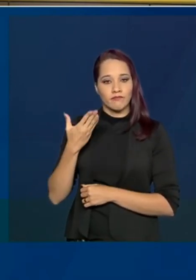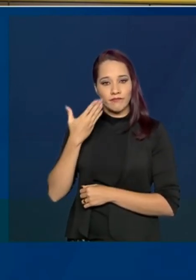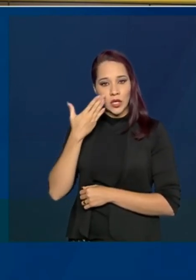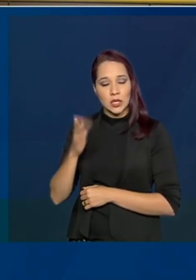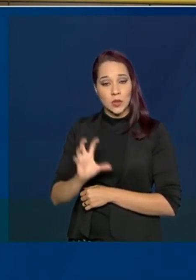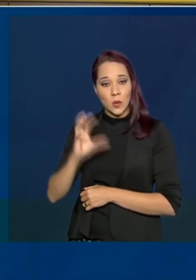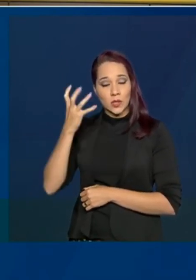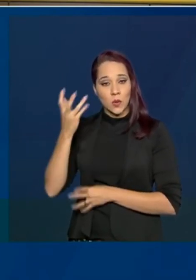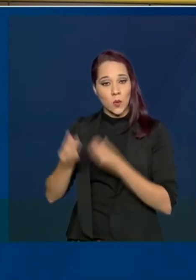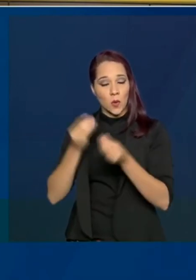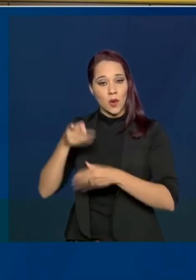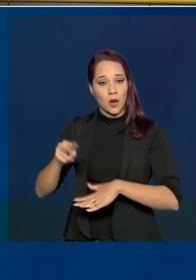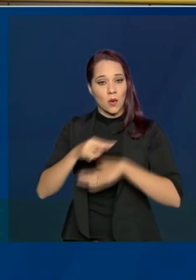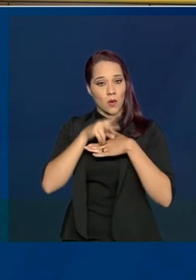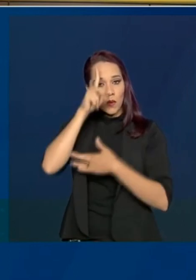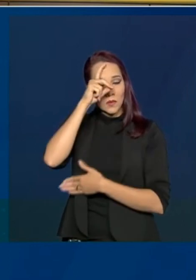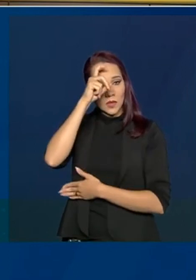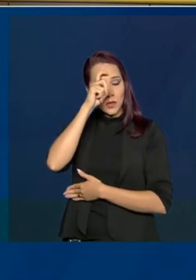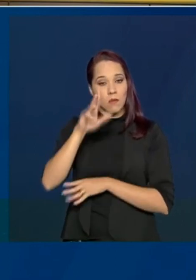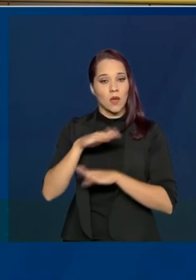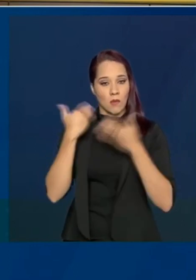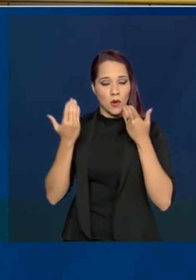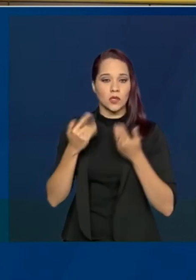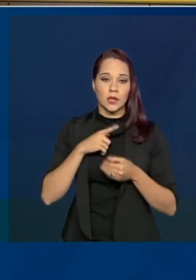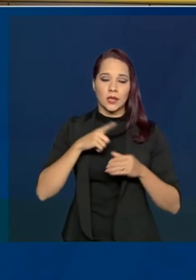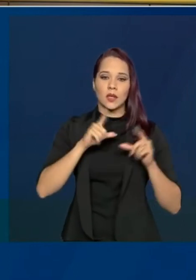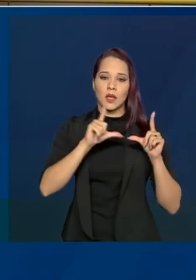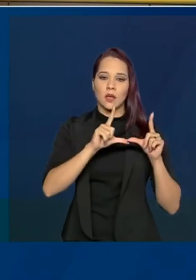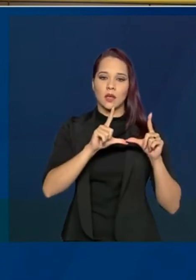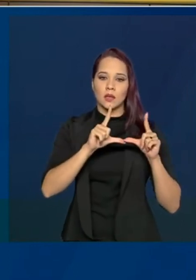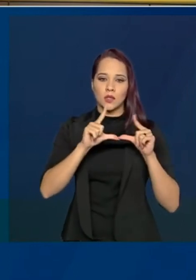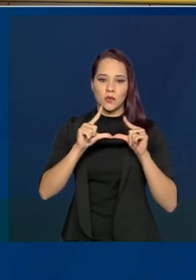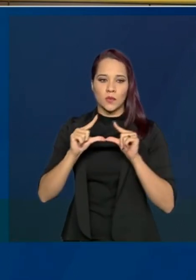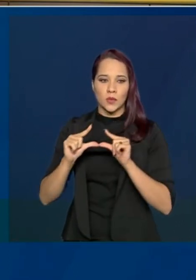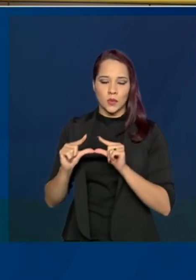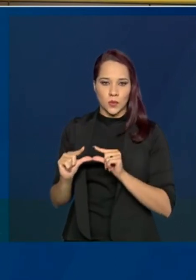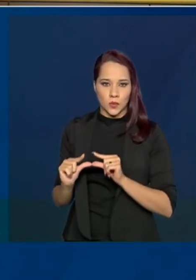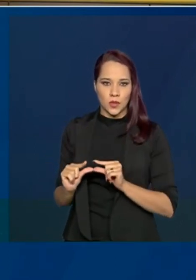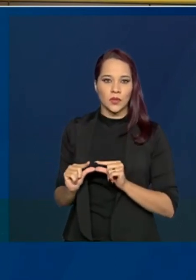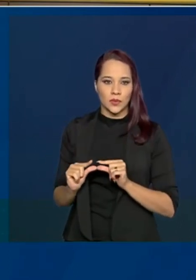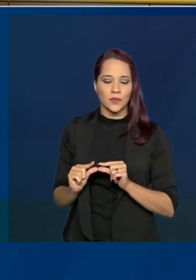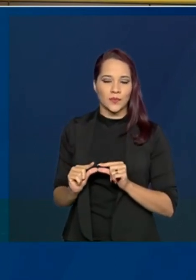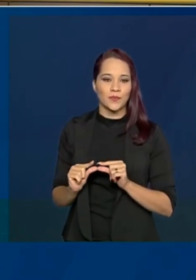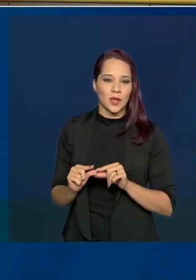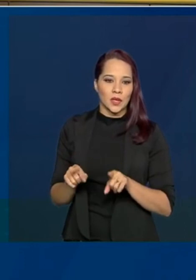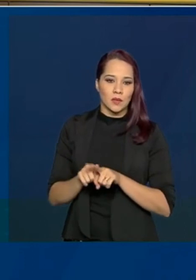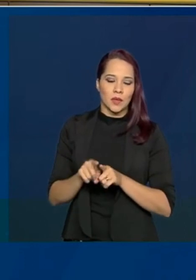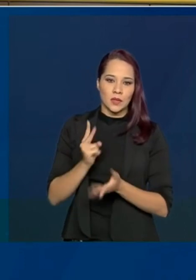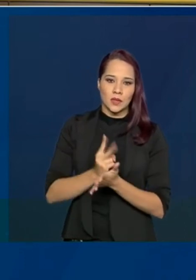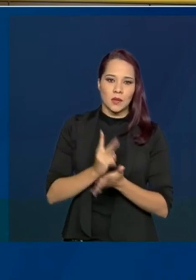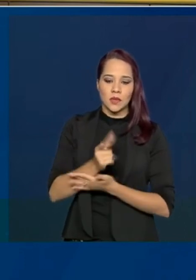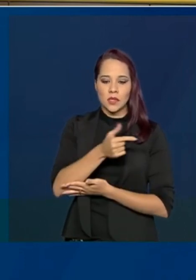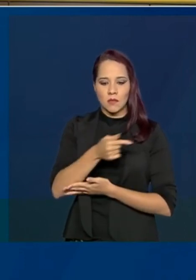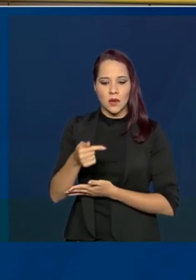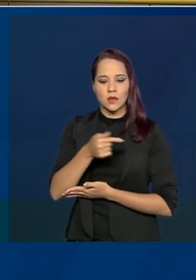em relação a hospitalizações e óbitos vem diminuindo e vem paulatinamente, semana